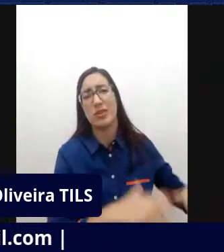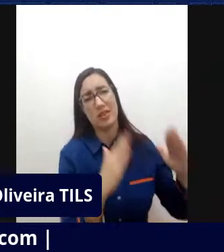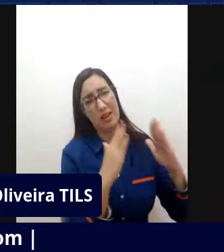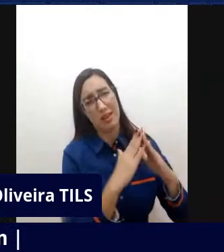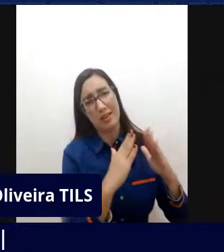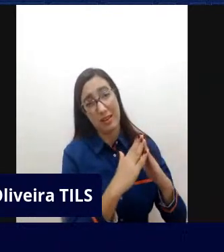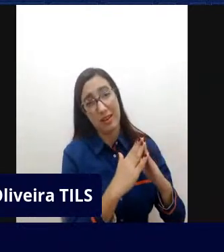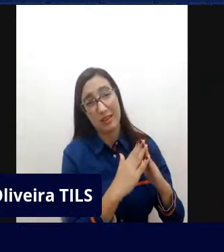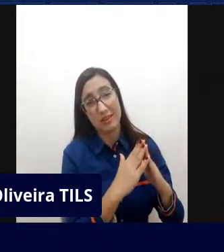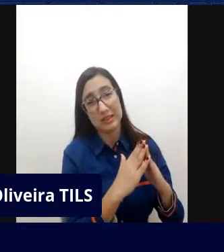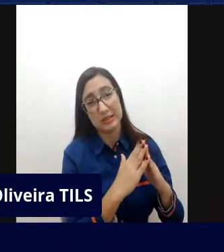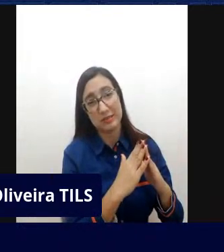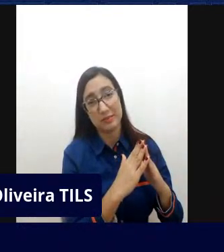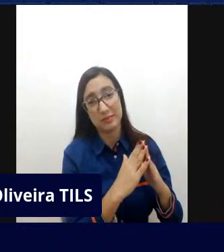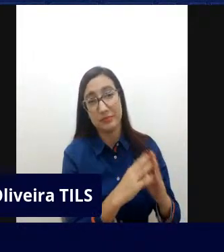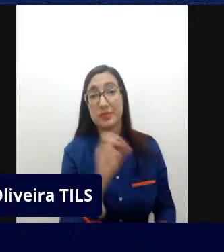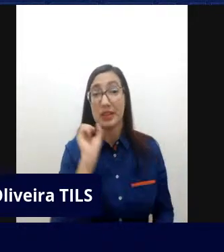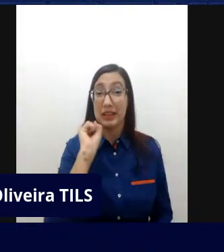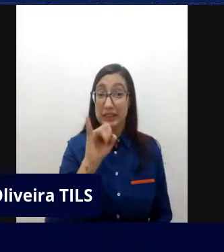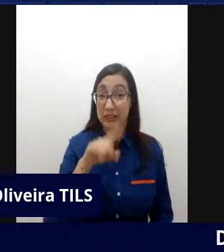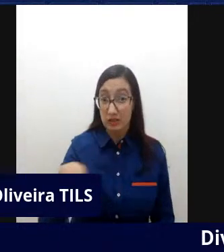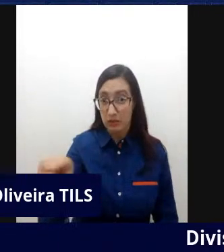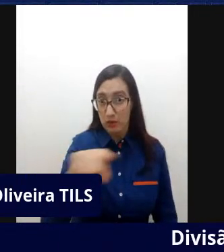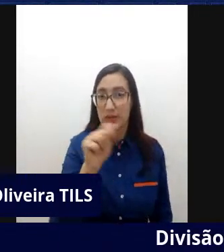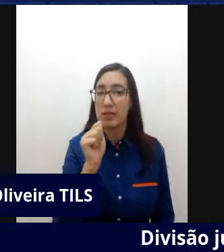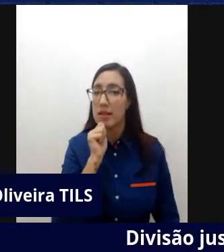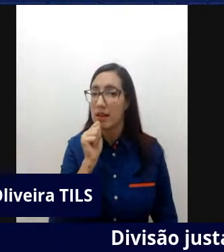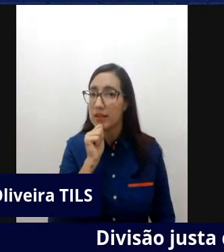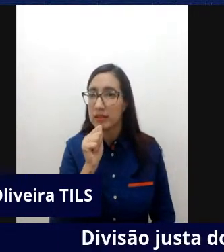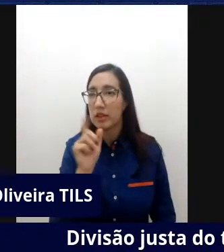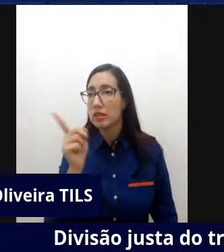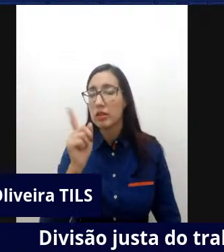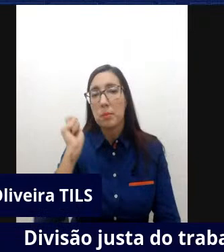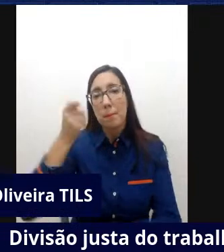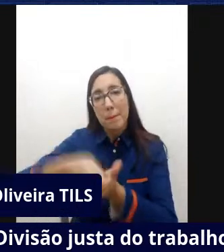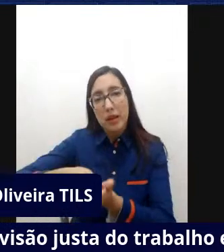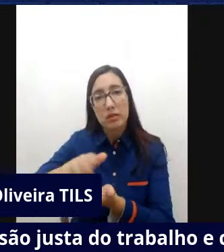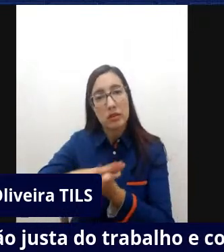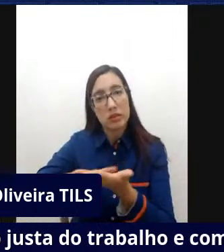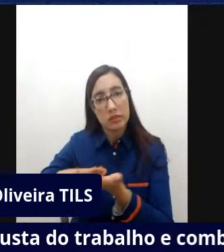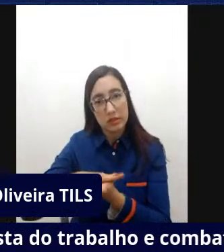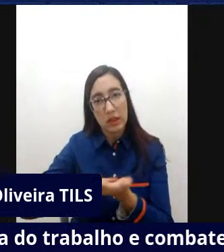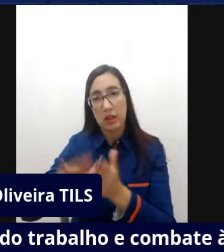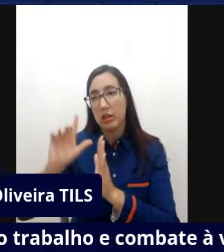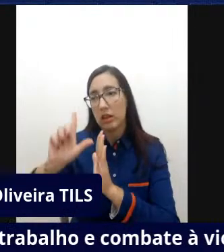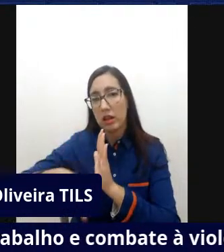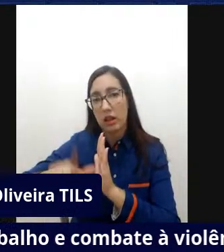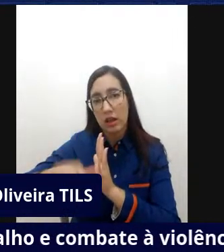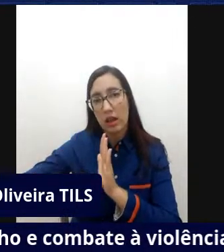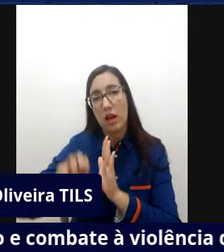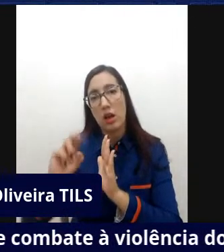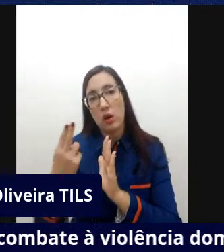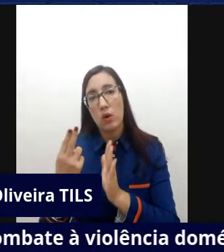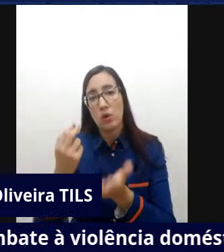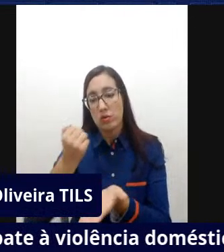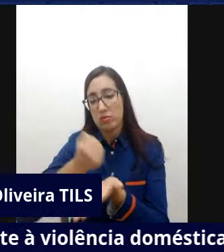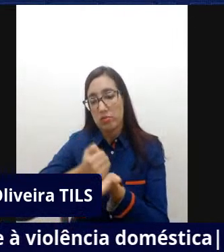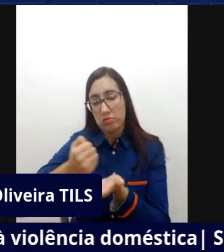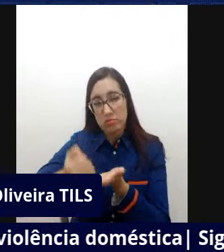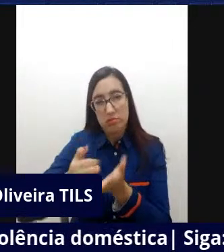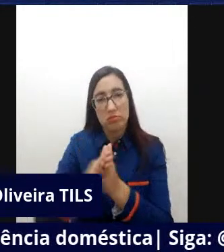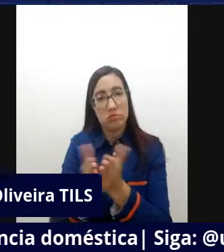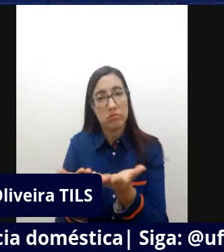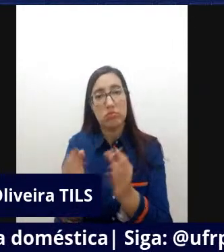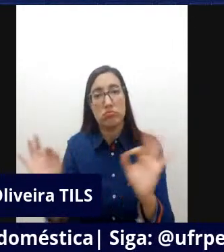pagaram é social, então tá. Se não pode acessar a medida provisória 936, por quê?